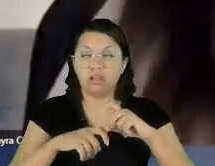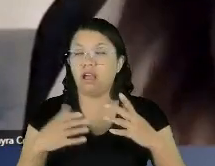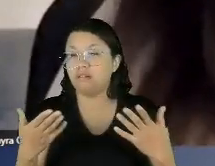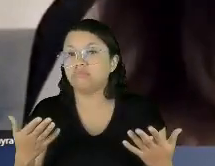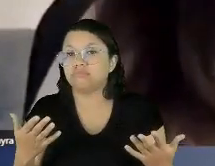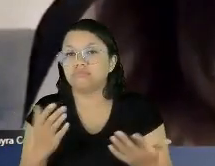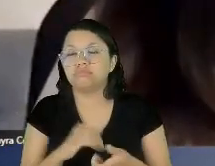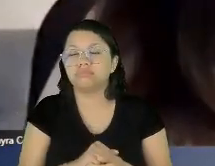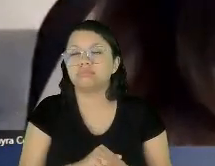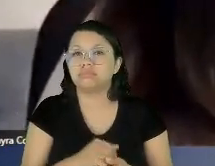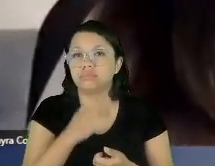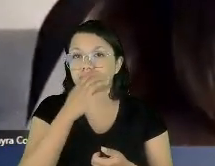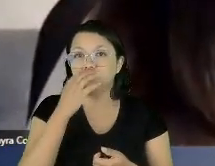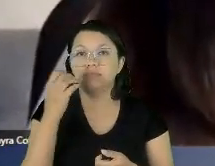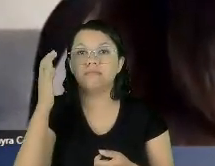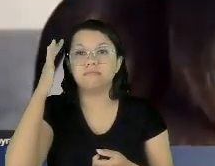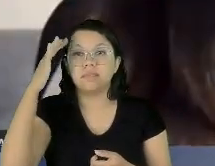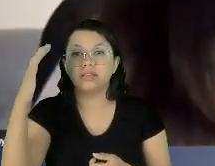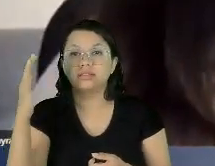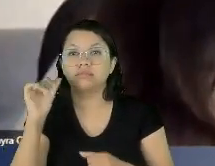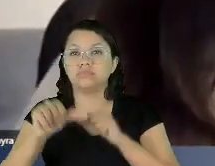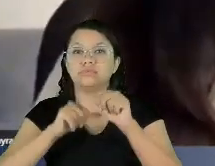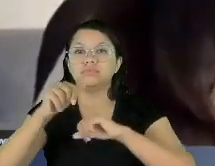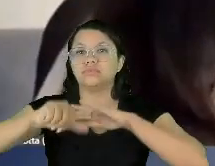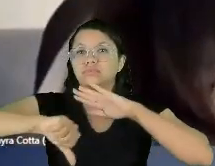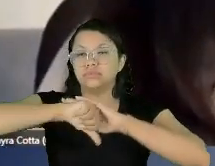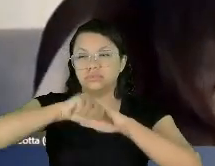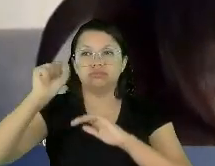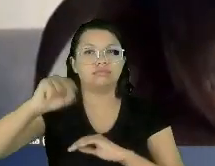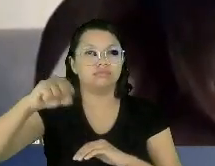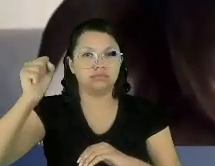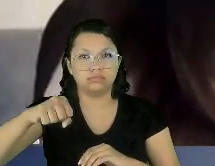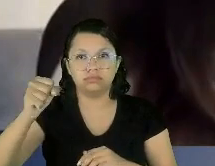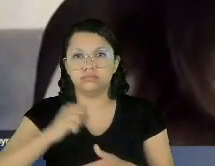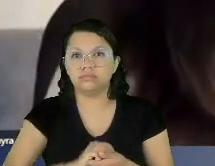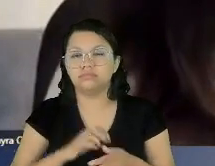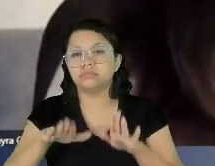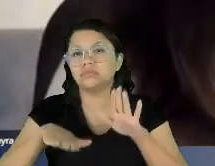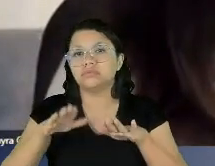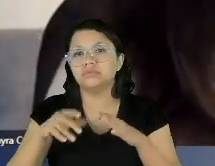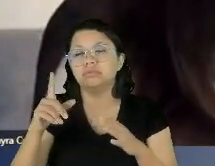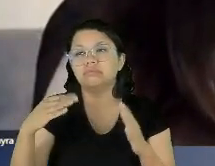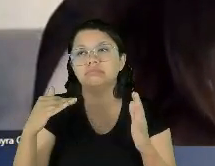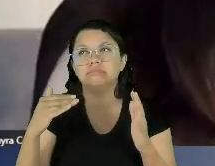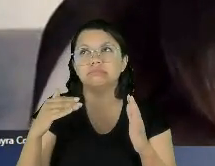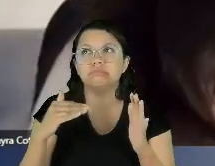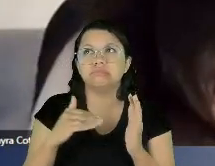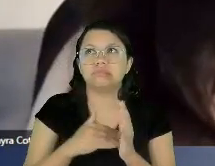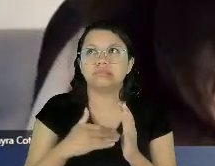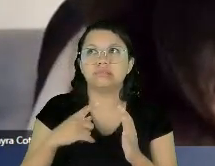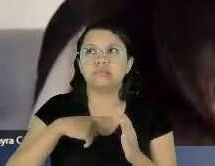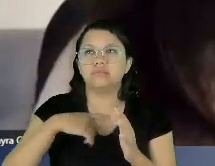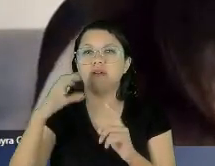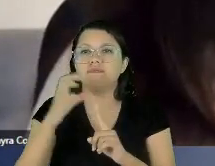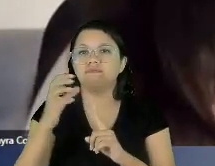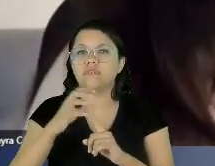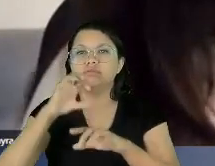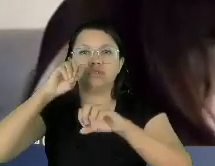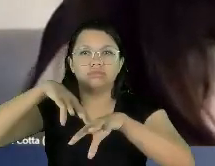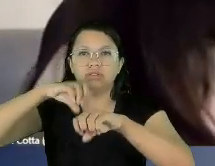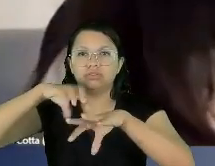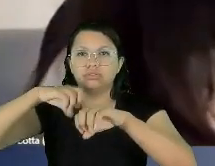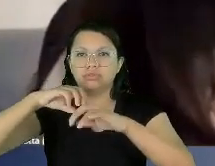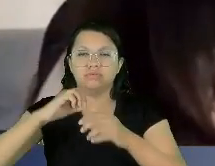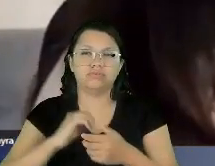em importunação sexual. É para se pensar na criminalização, sim. Talvez até como um